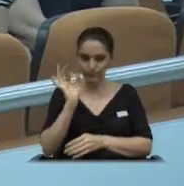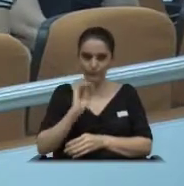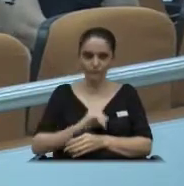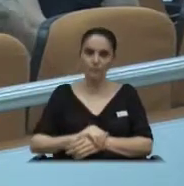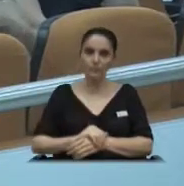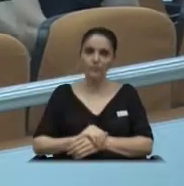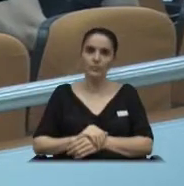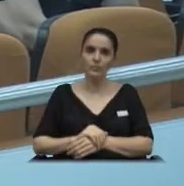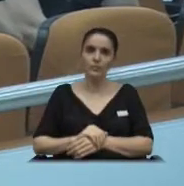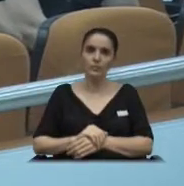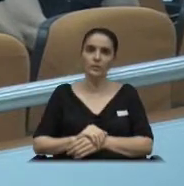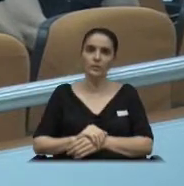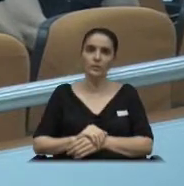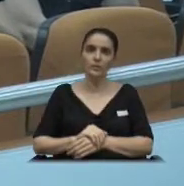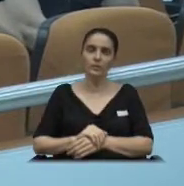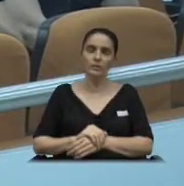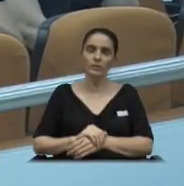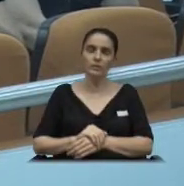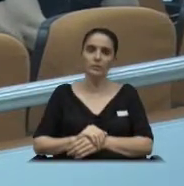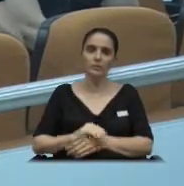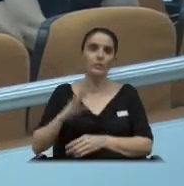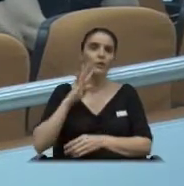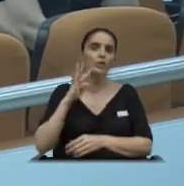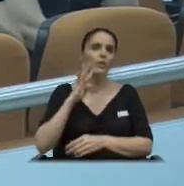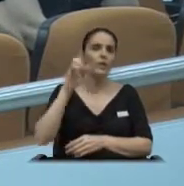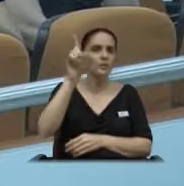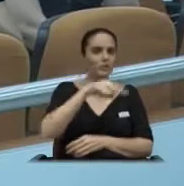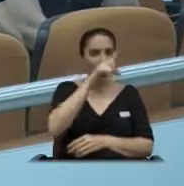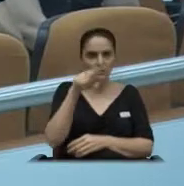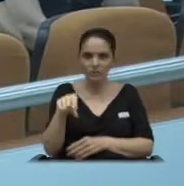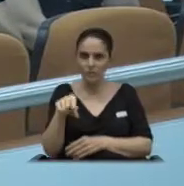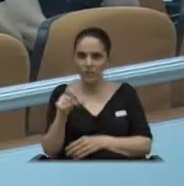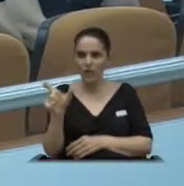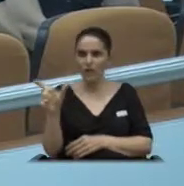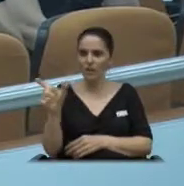mudança, todos da quarta foram cancelados, não passou a carteirinha.